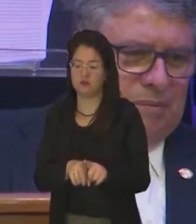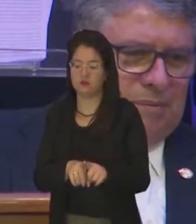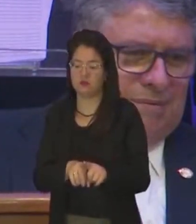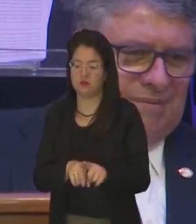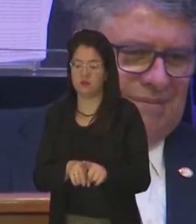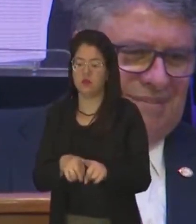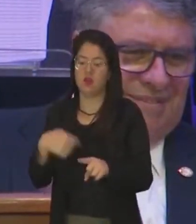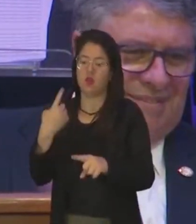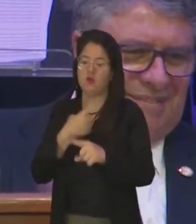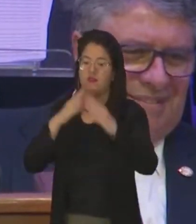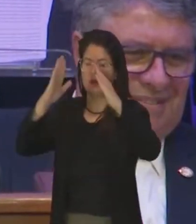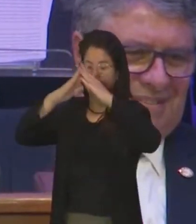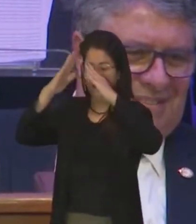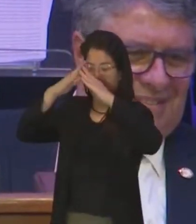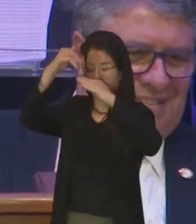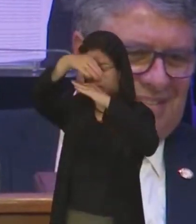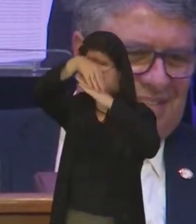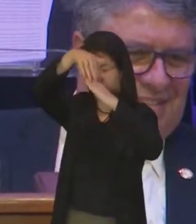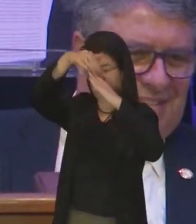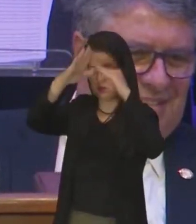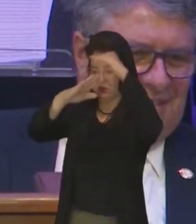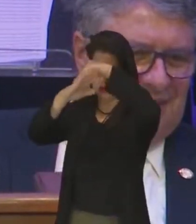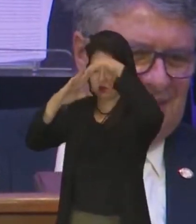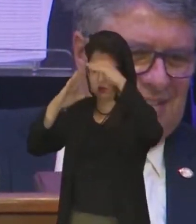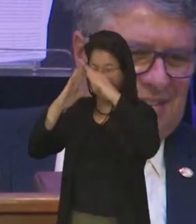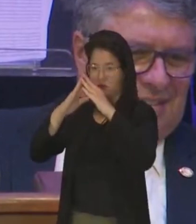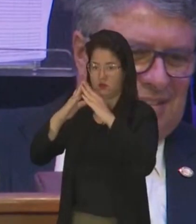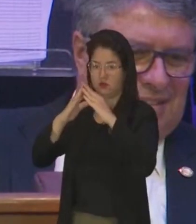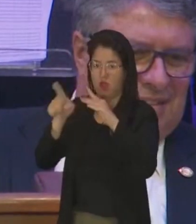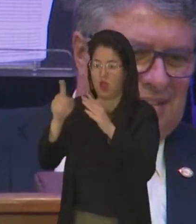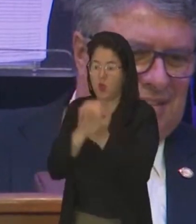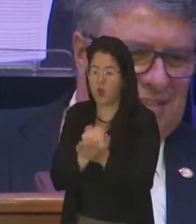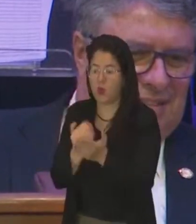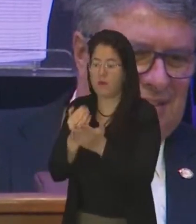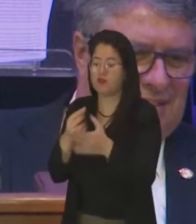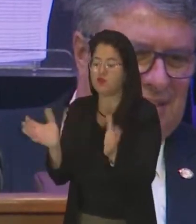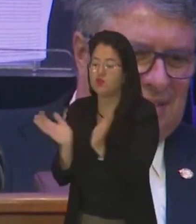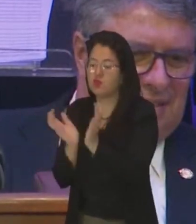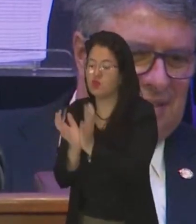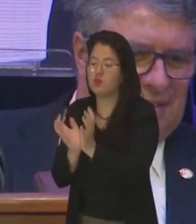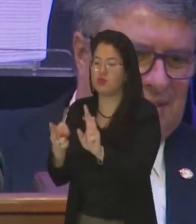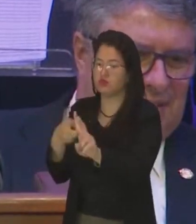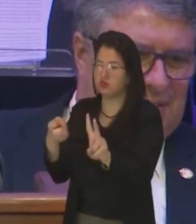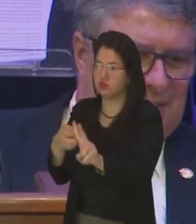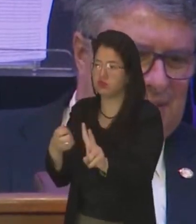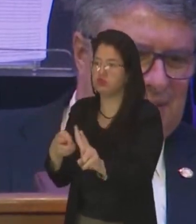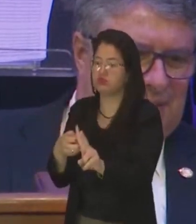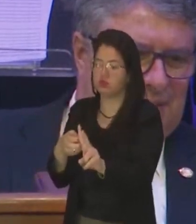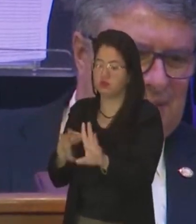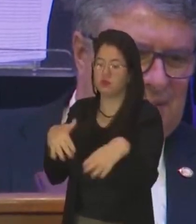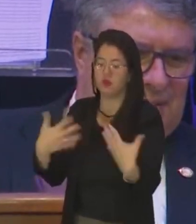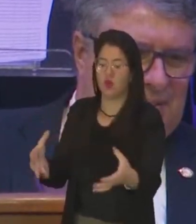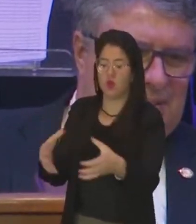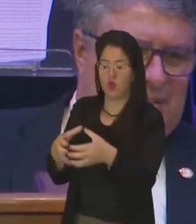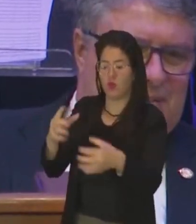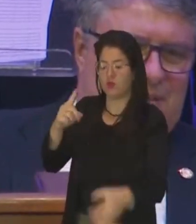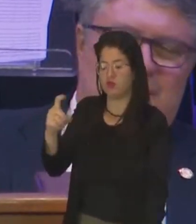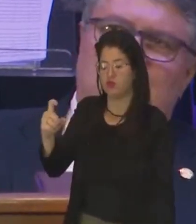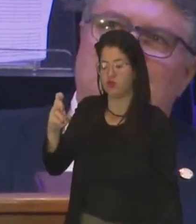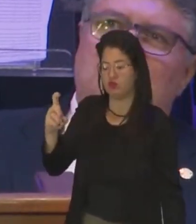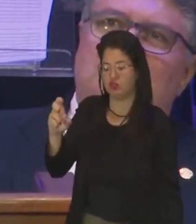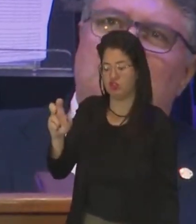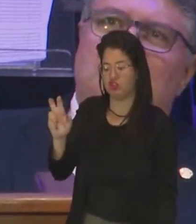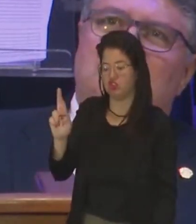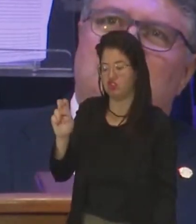da nossa casa. Então, nossa casa é bem no comecinho da aldeia, depois ela vai mais para frente. O povo xerente é um